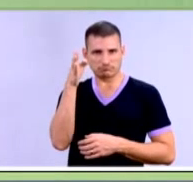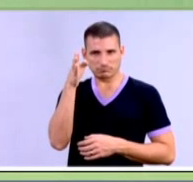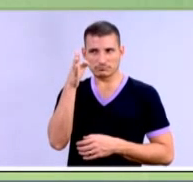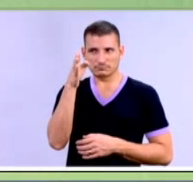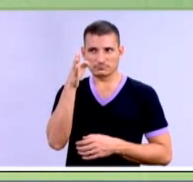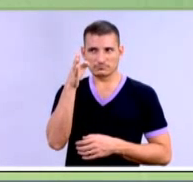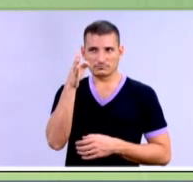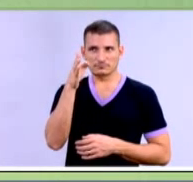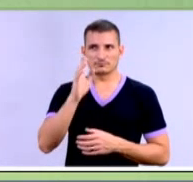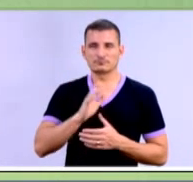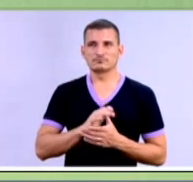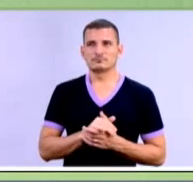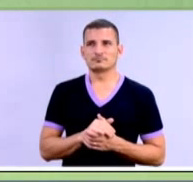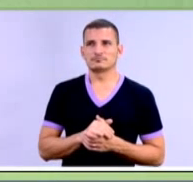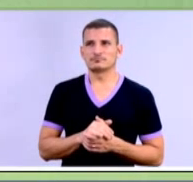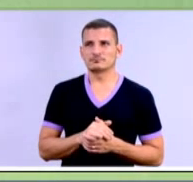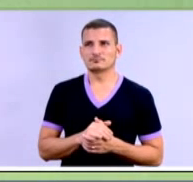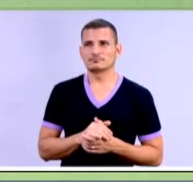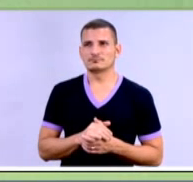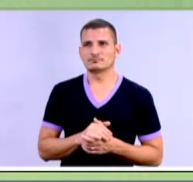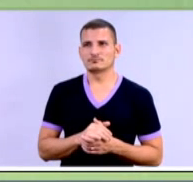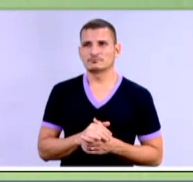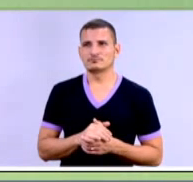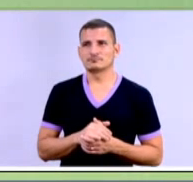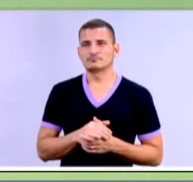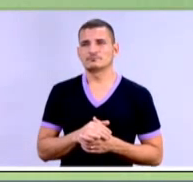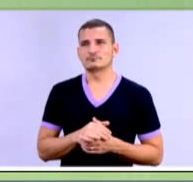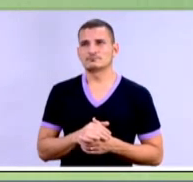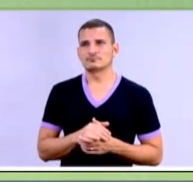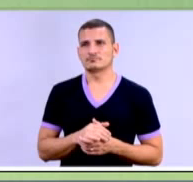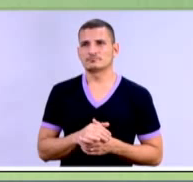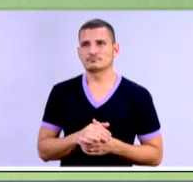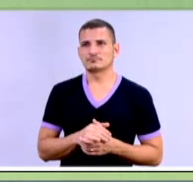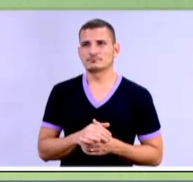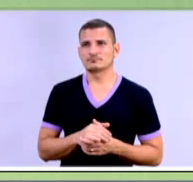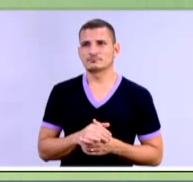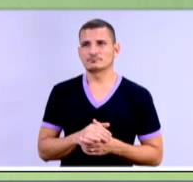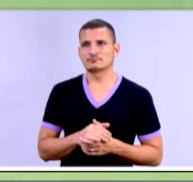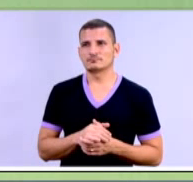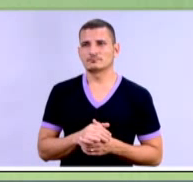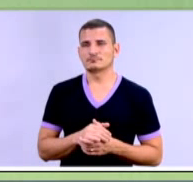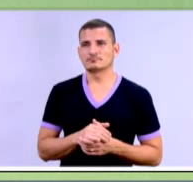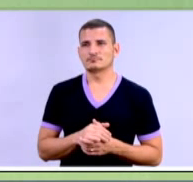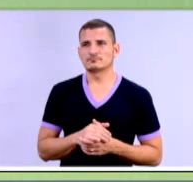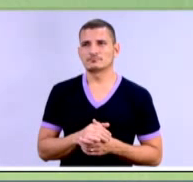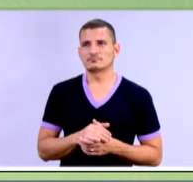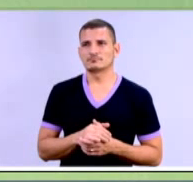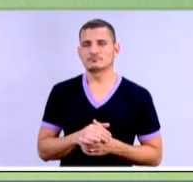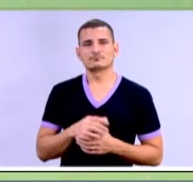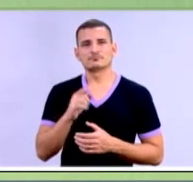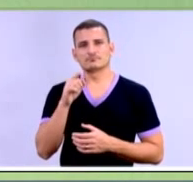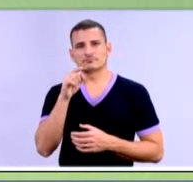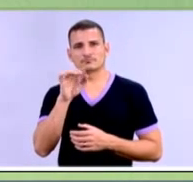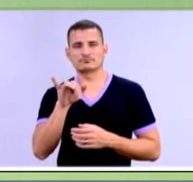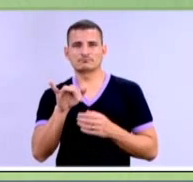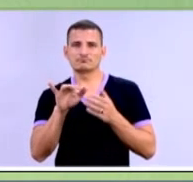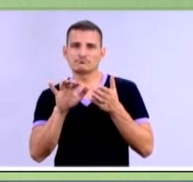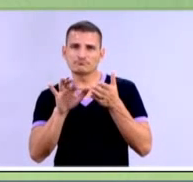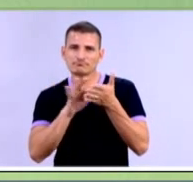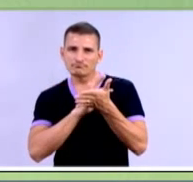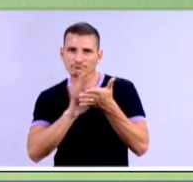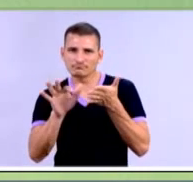ela ela tem os seus momentos, né? Que vocês reparam que mais com a onda digital, né? Que ela é